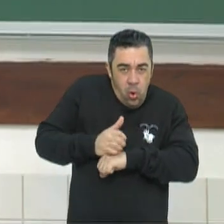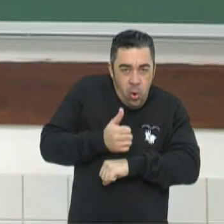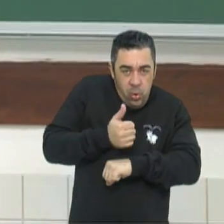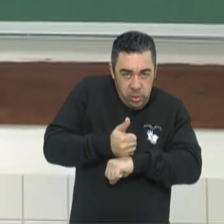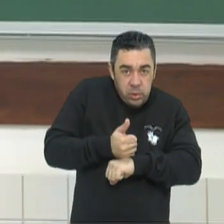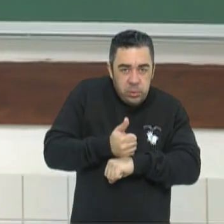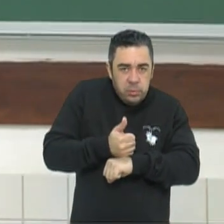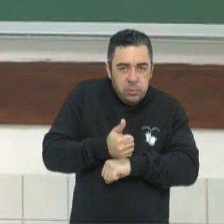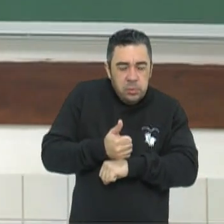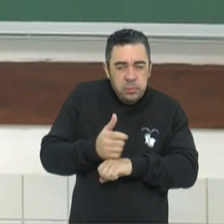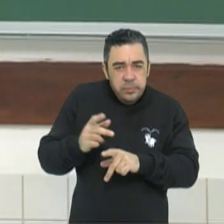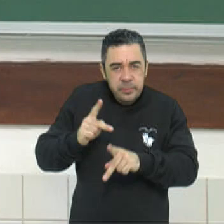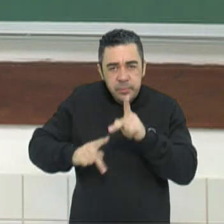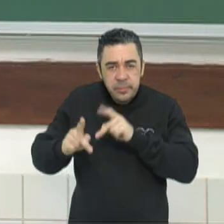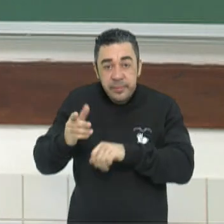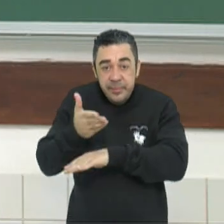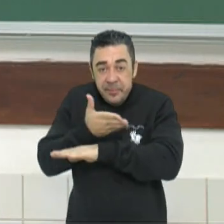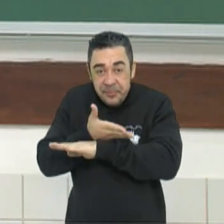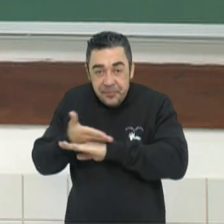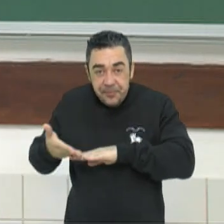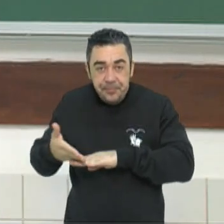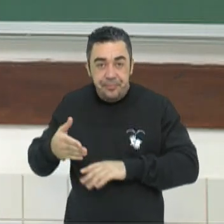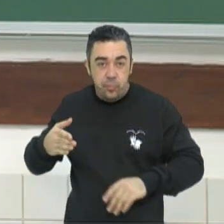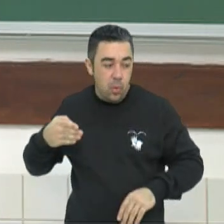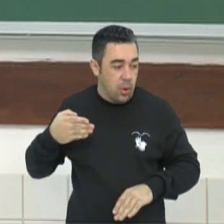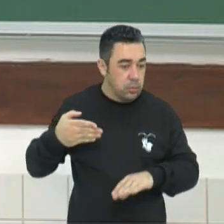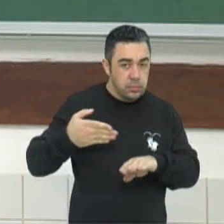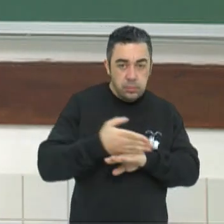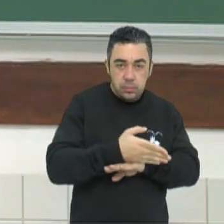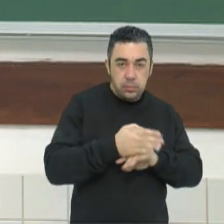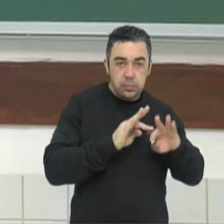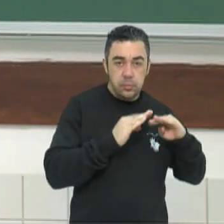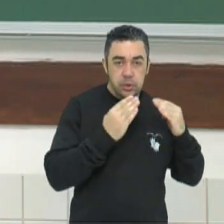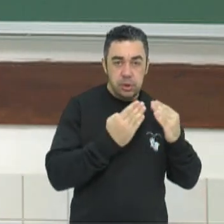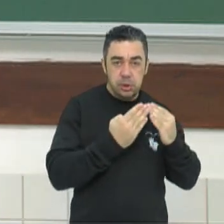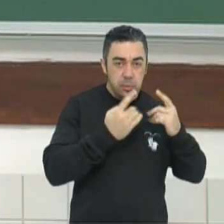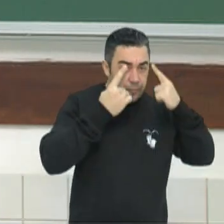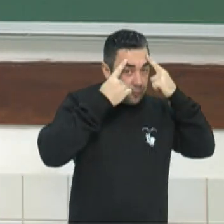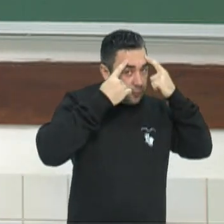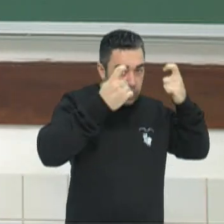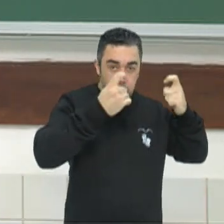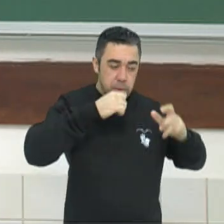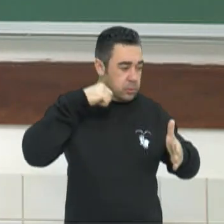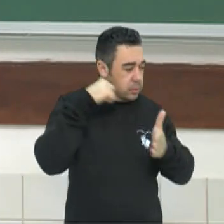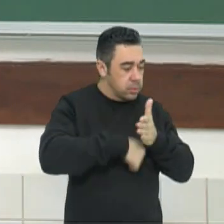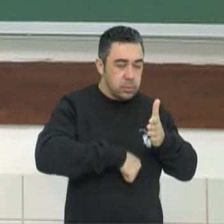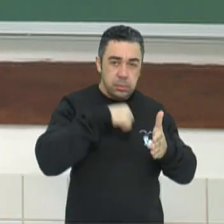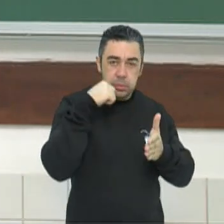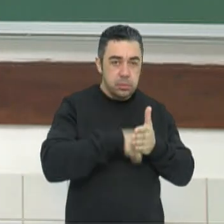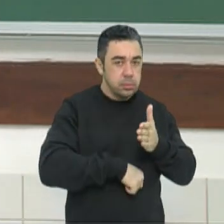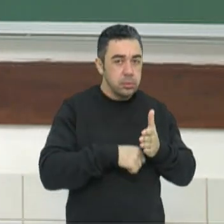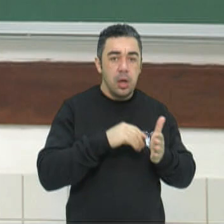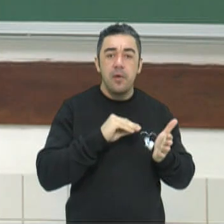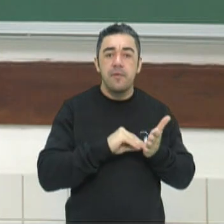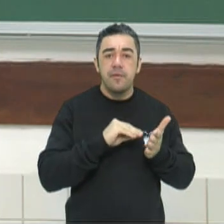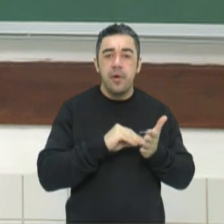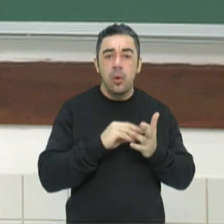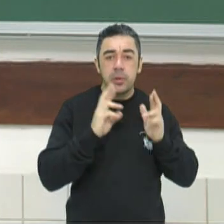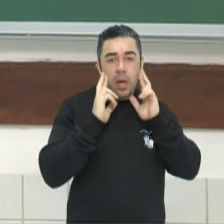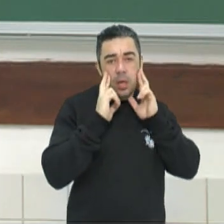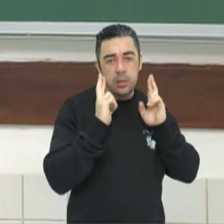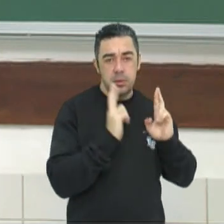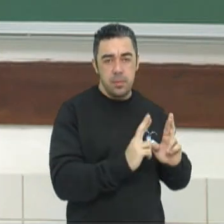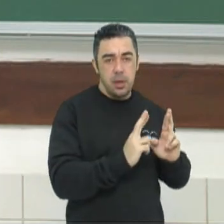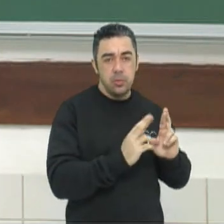brancos, a violência, né? Ao desrespeito aos índios, aqui denominados,